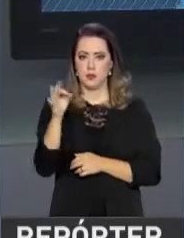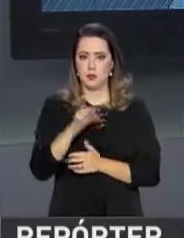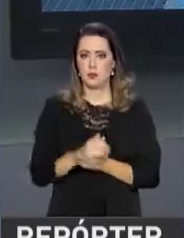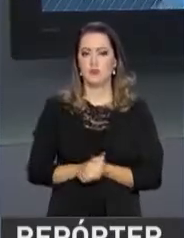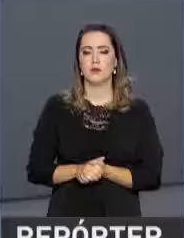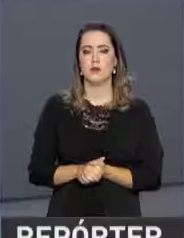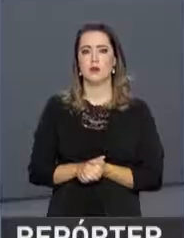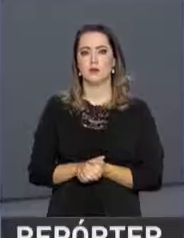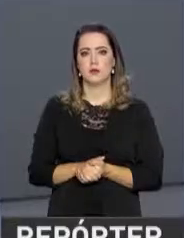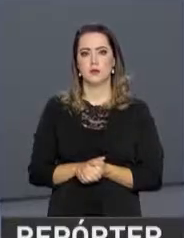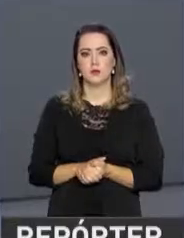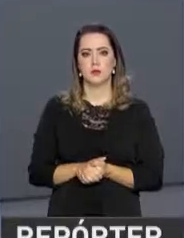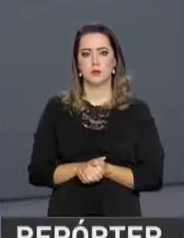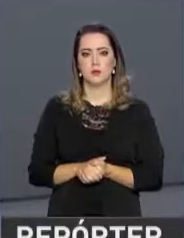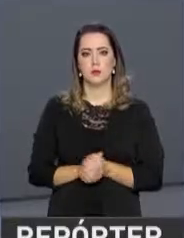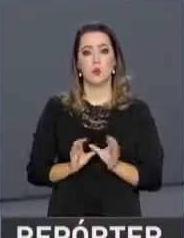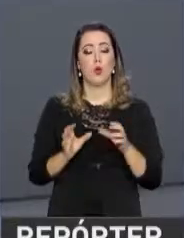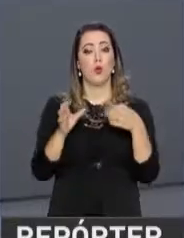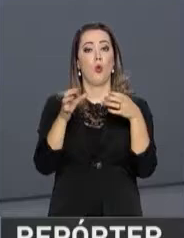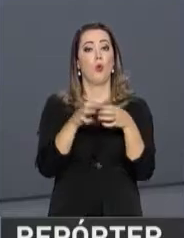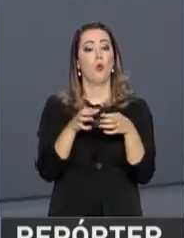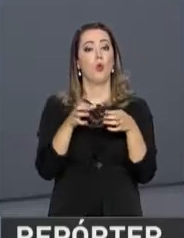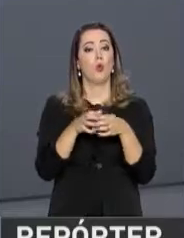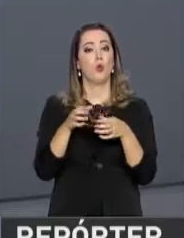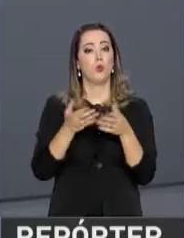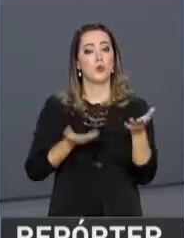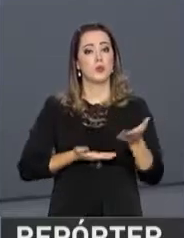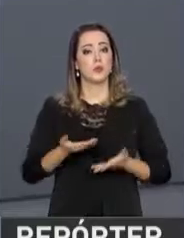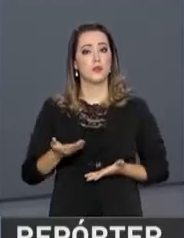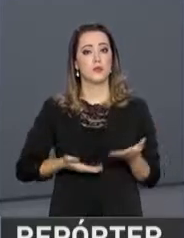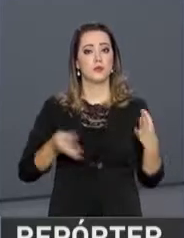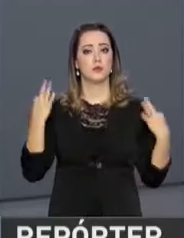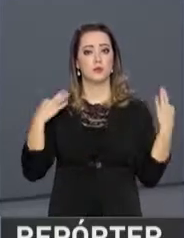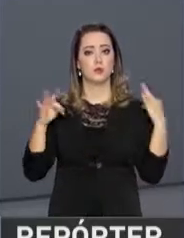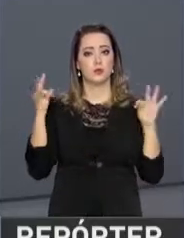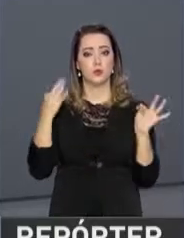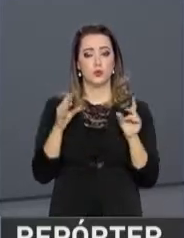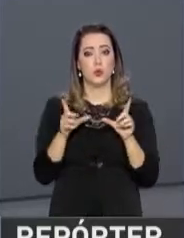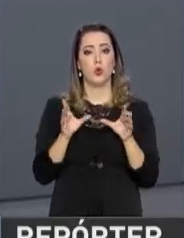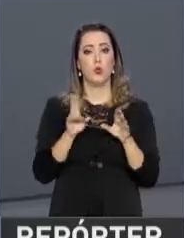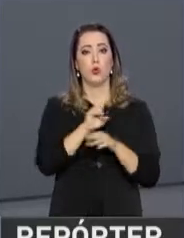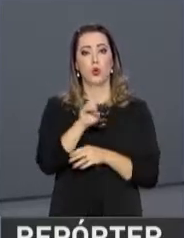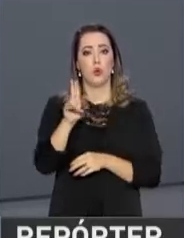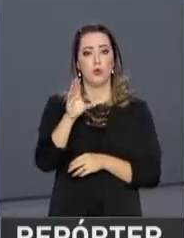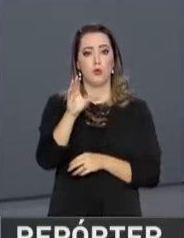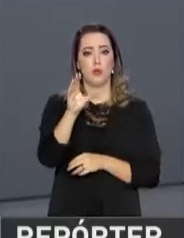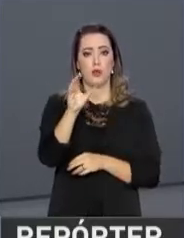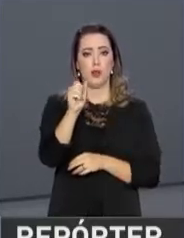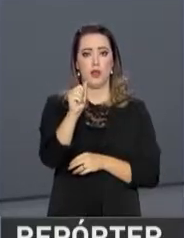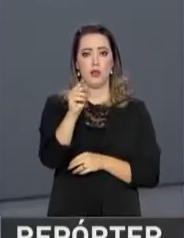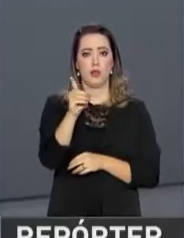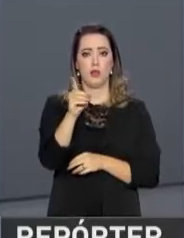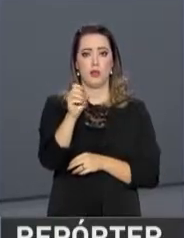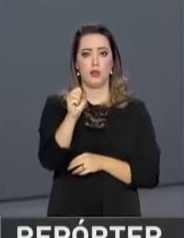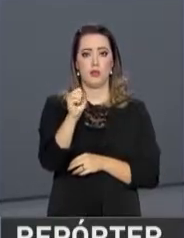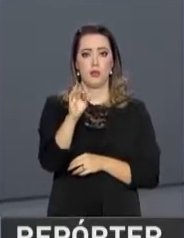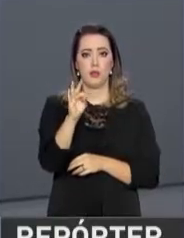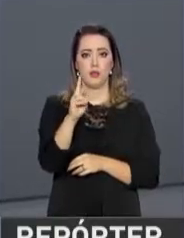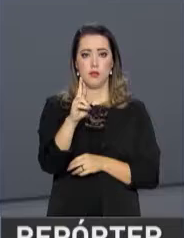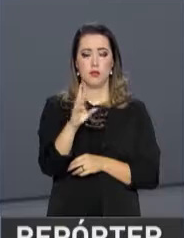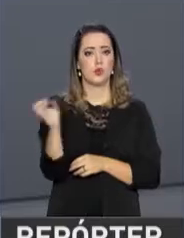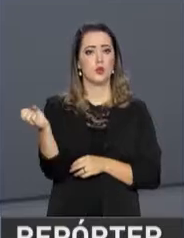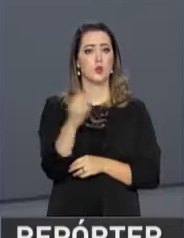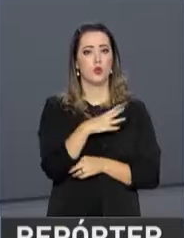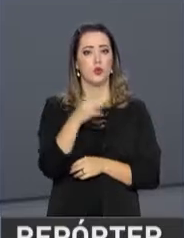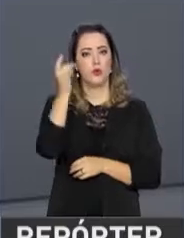6,75%. O Registro de Prestadores de Serviços Turísticos, o Cadastur, ganhou uma plataforma mais moderna e